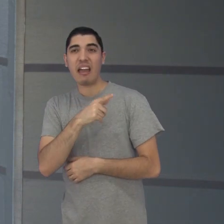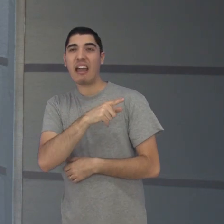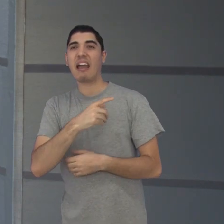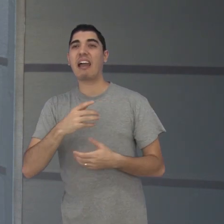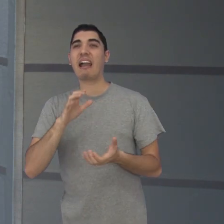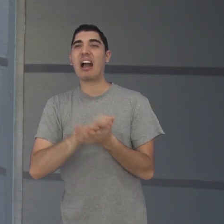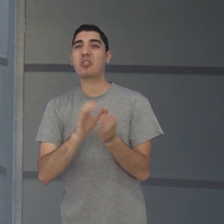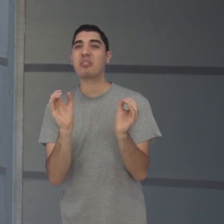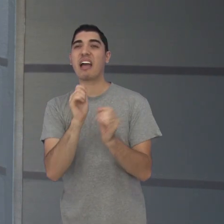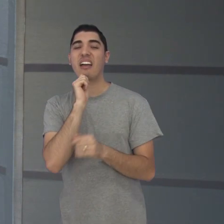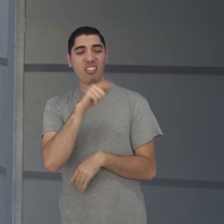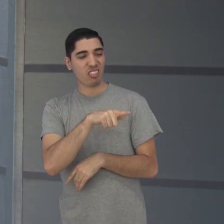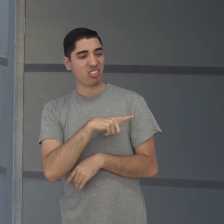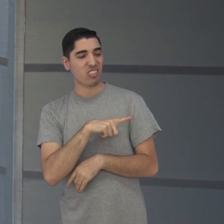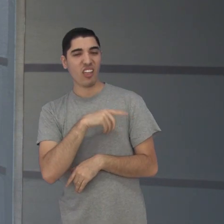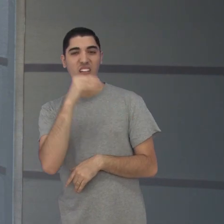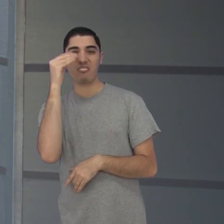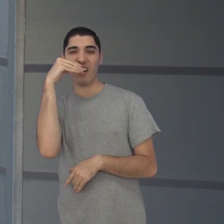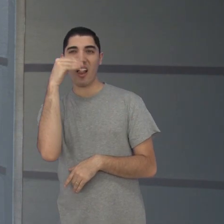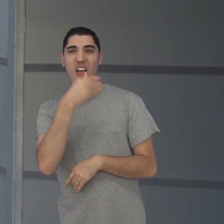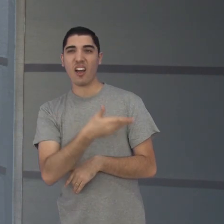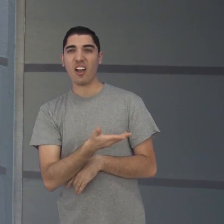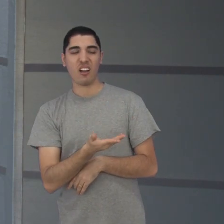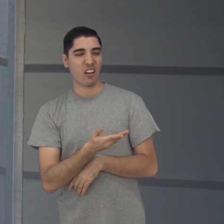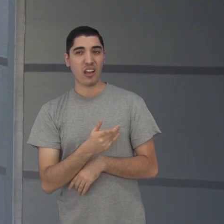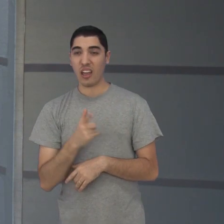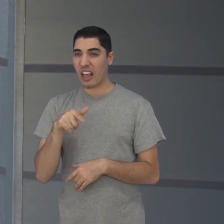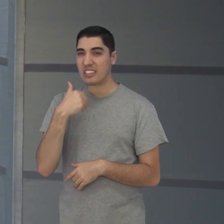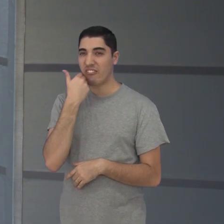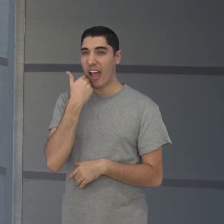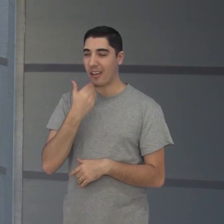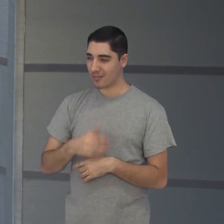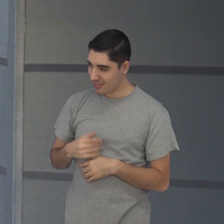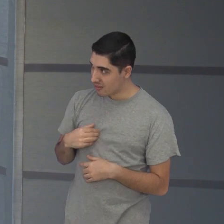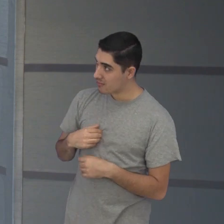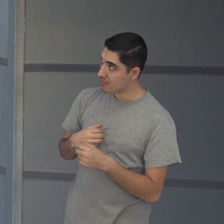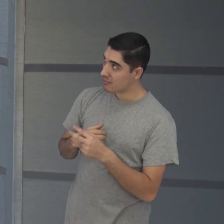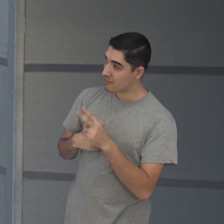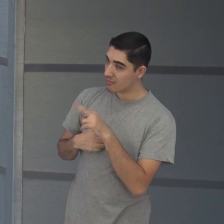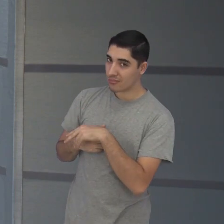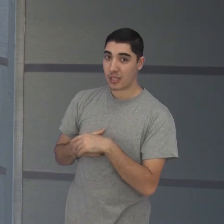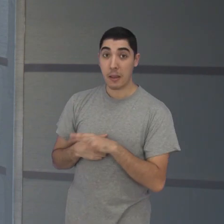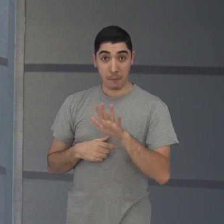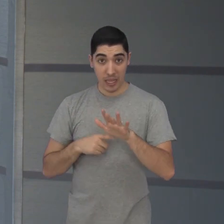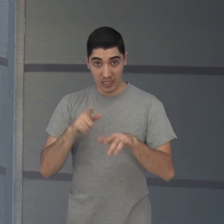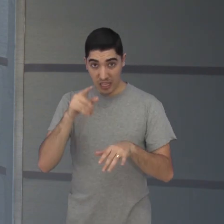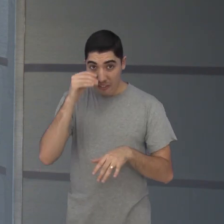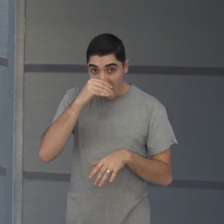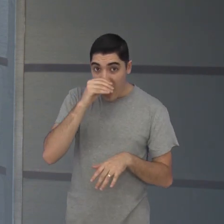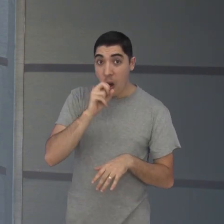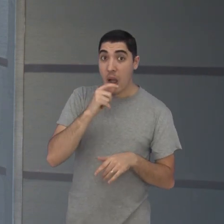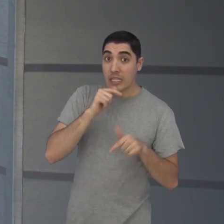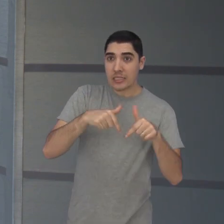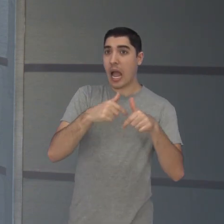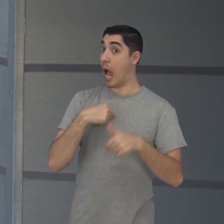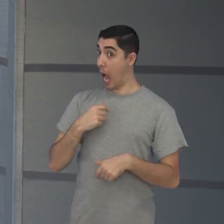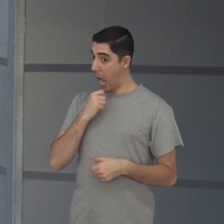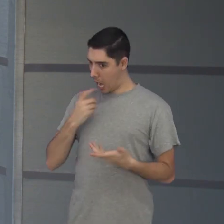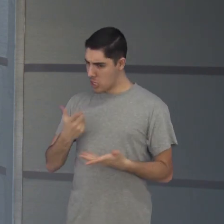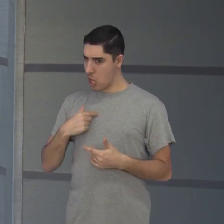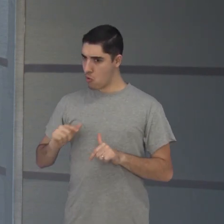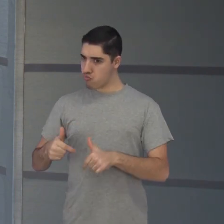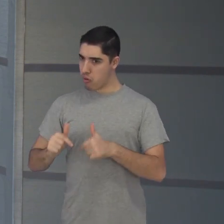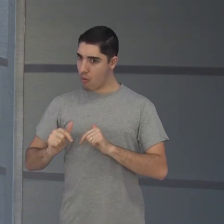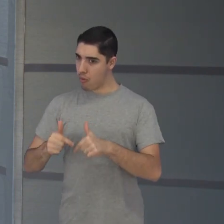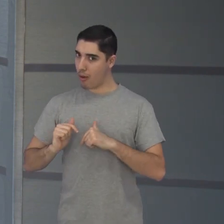nem casou, já tá fraco desse jeito. É uma marvadeza, rapaz. Mas tá fraco ou tá em dia? Tá em não, dia, né? Por enquanto